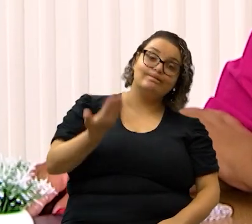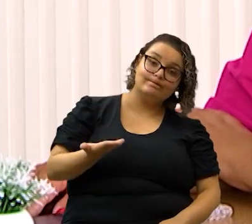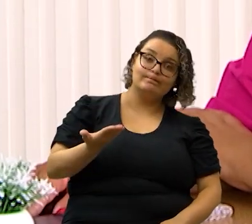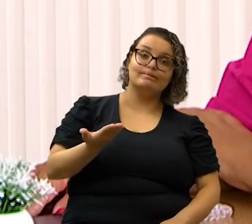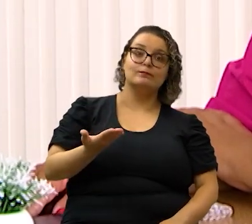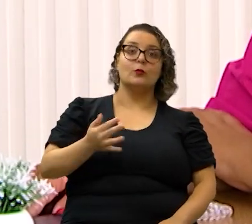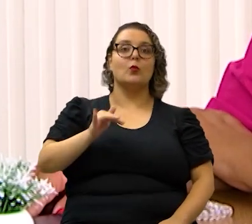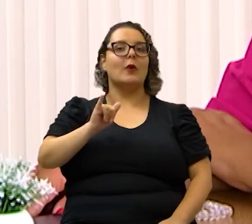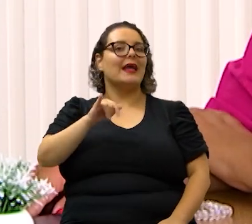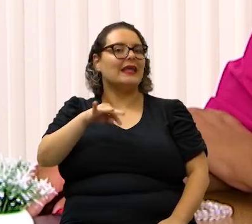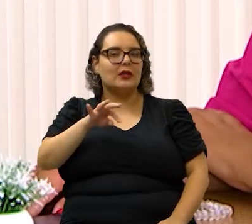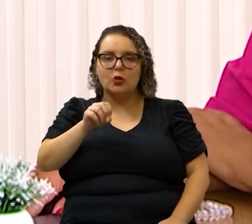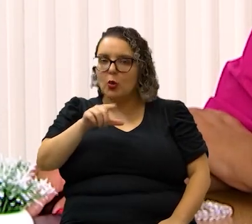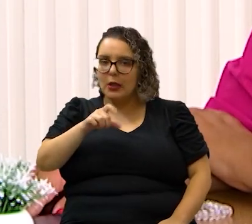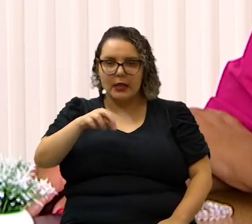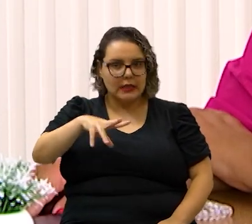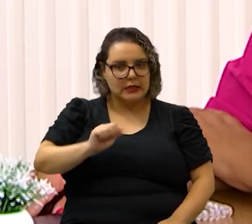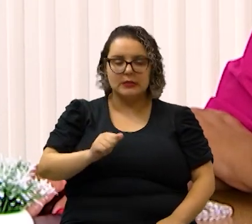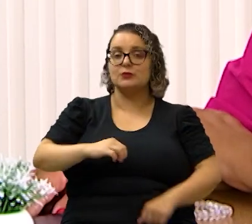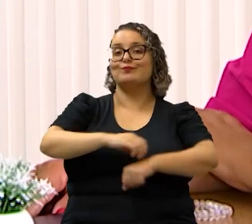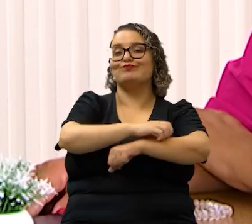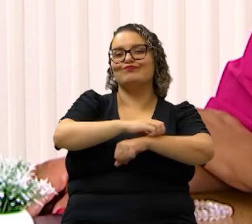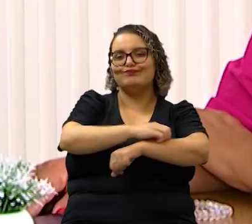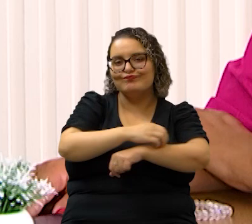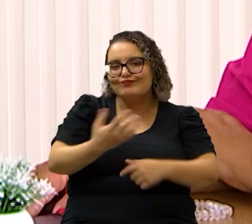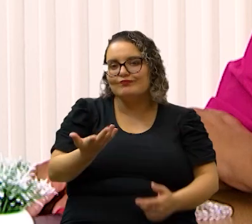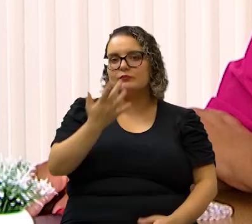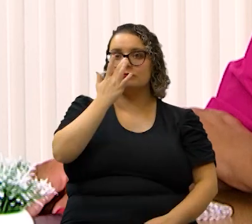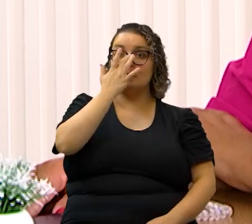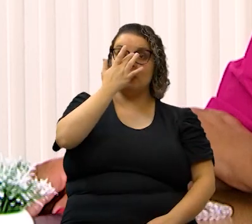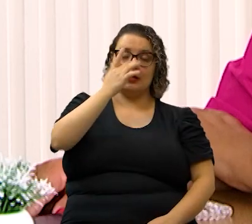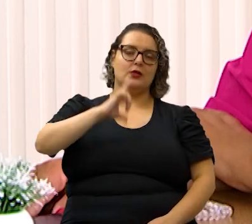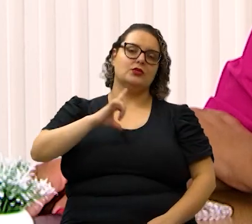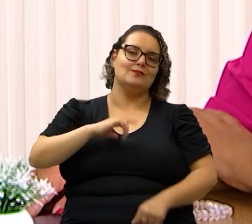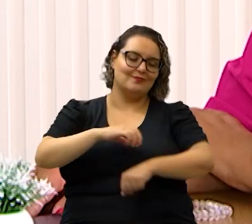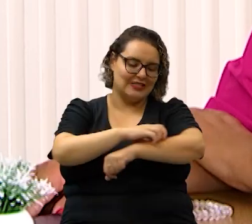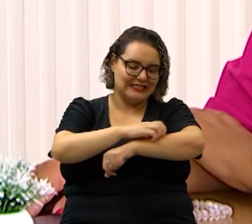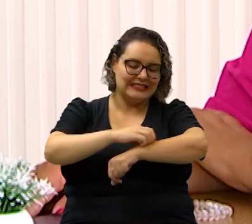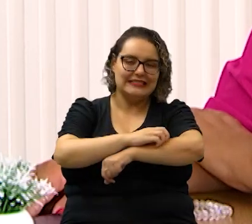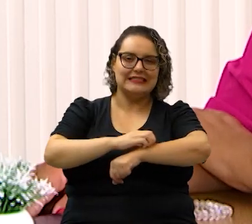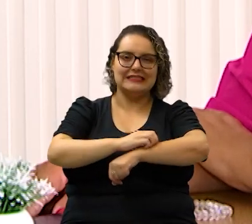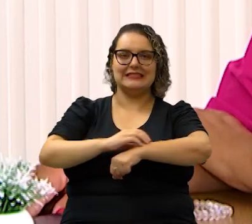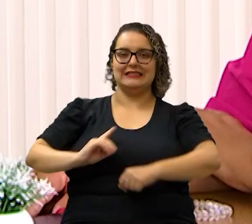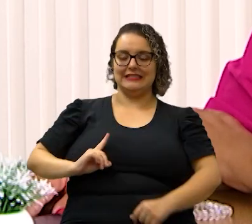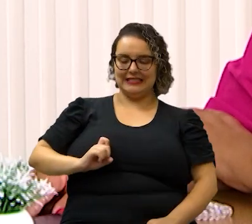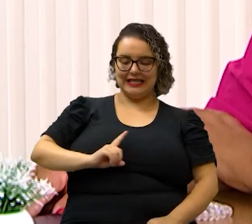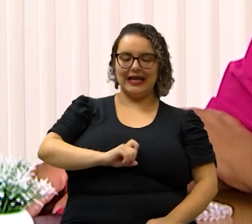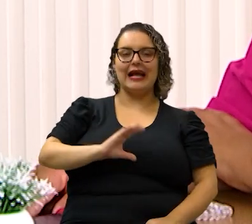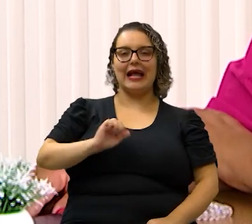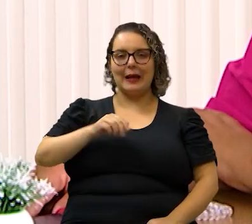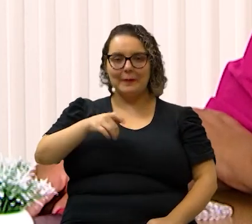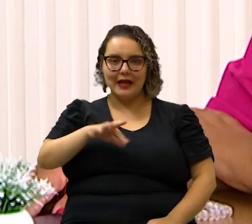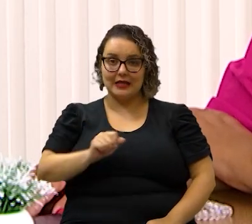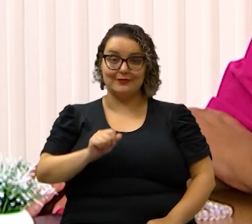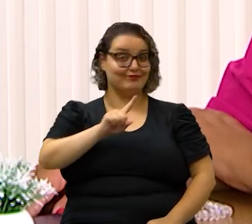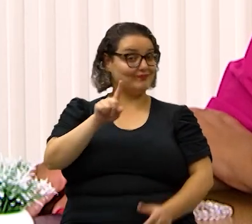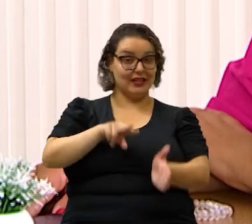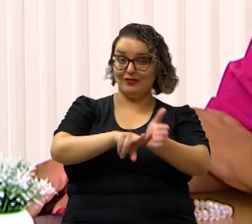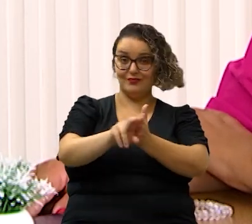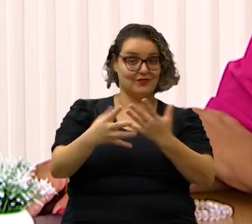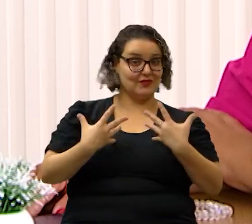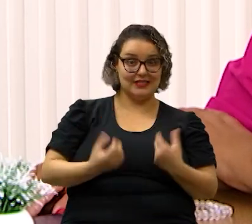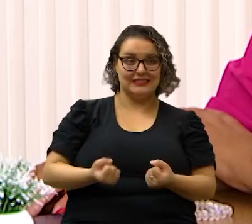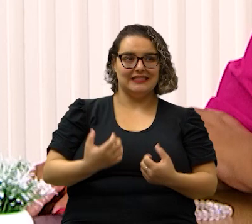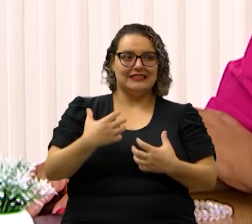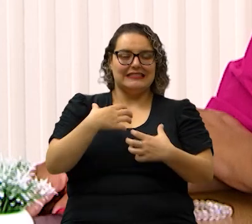falecer por causa de uma intolerância, de uma alergia, ele felizmente tinha alergia a camarão não diagnosticada, e